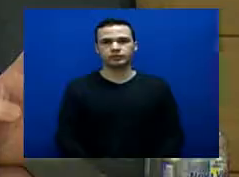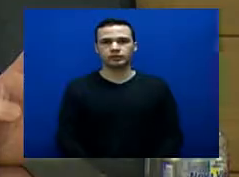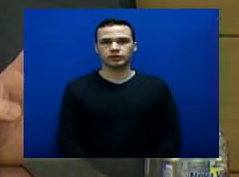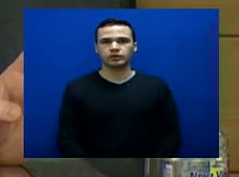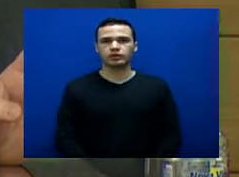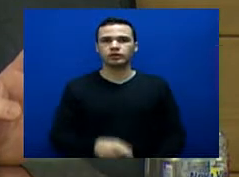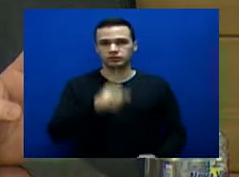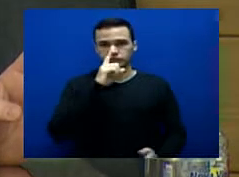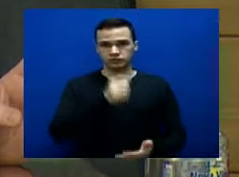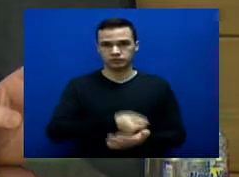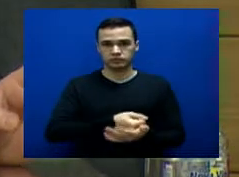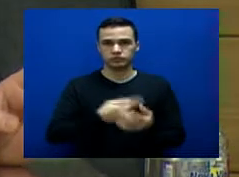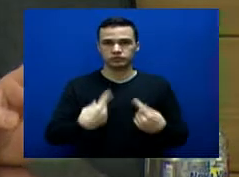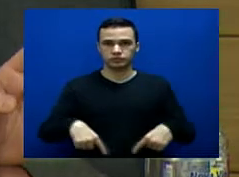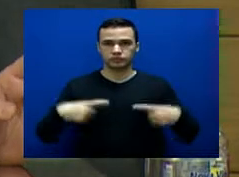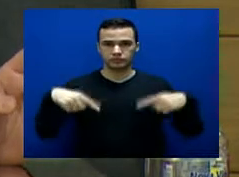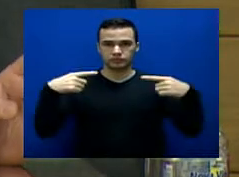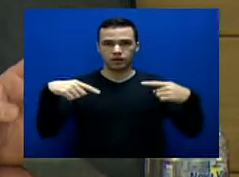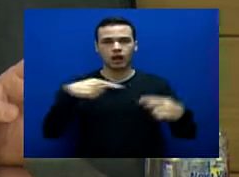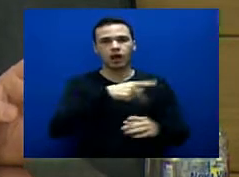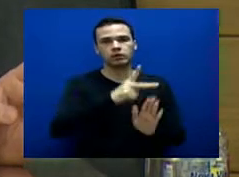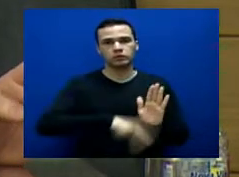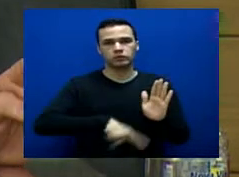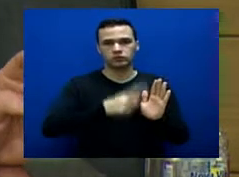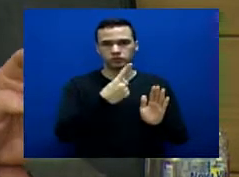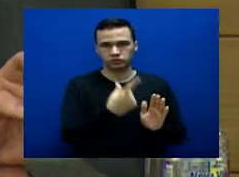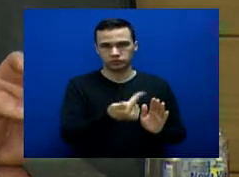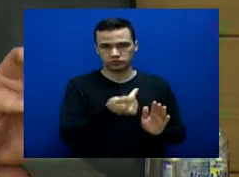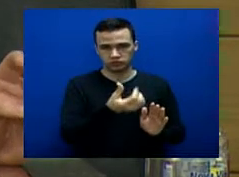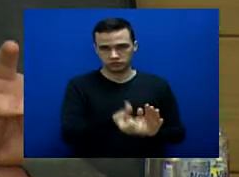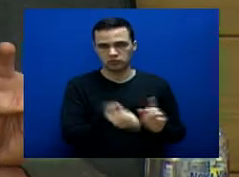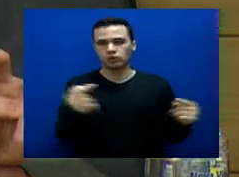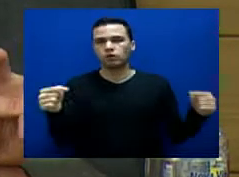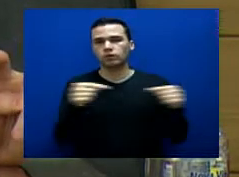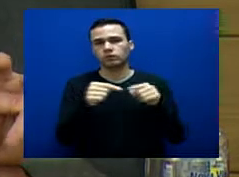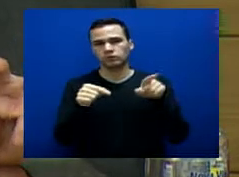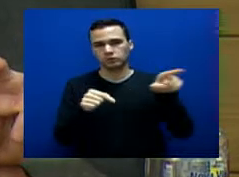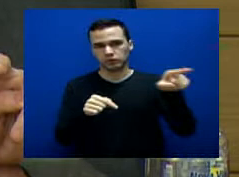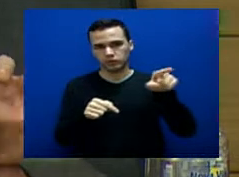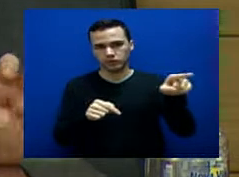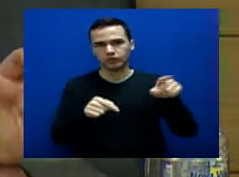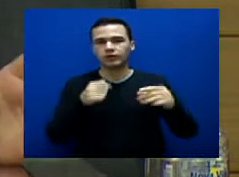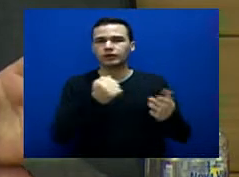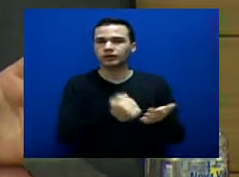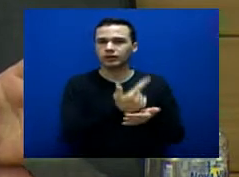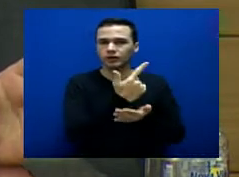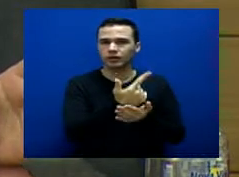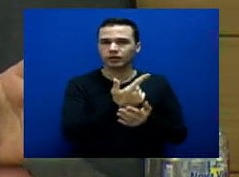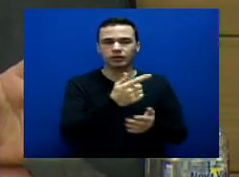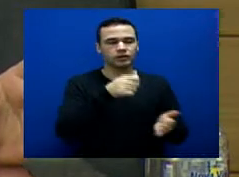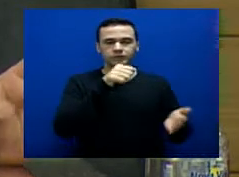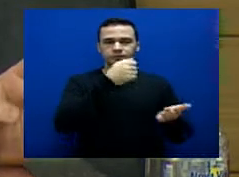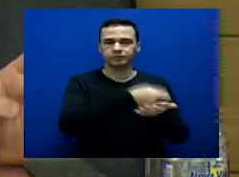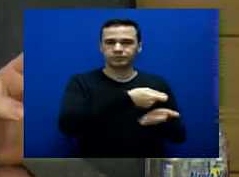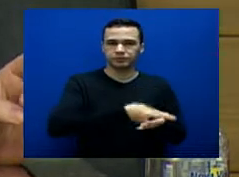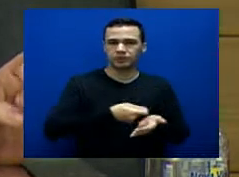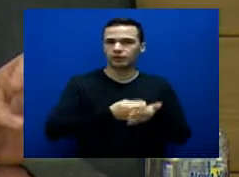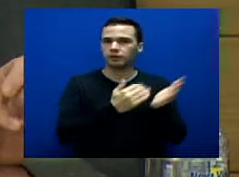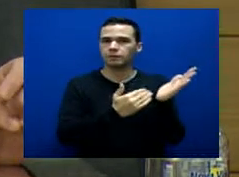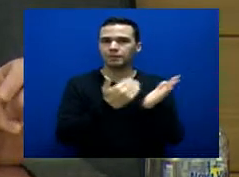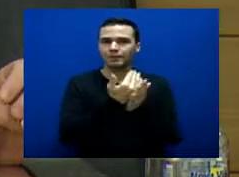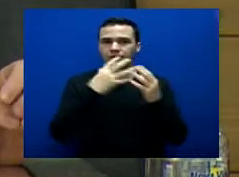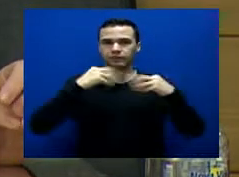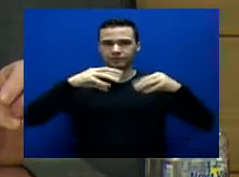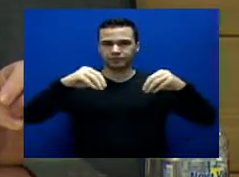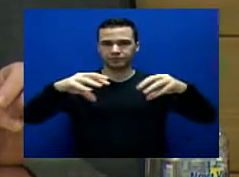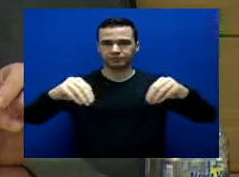eu coloco em discussão o projeto 176, que trata da criação de uma taxa custeio para serviço de